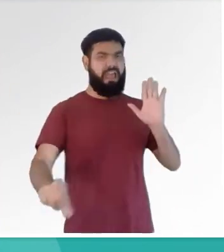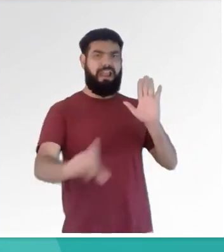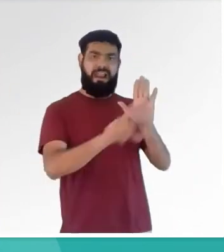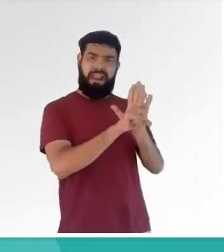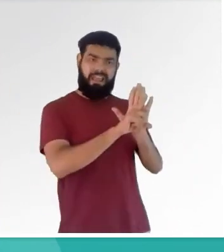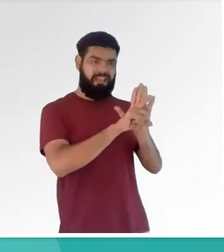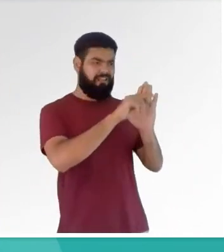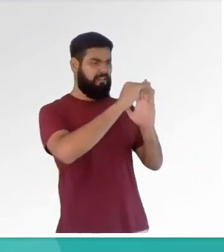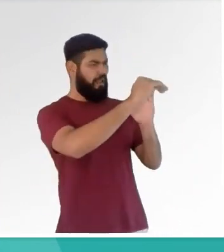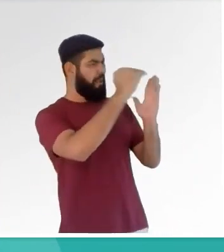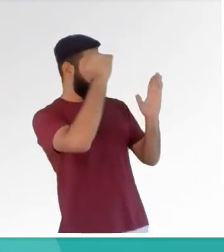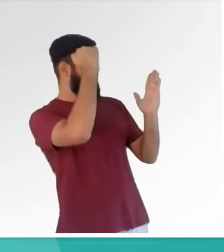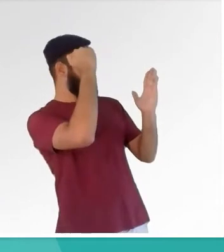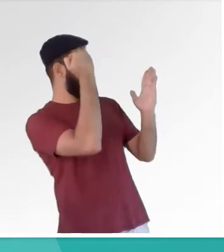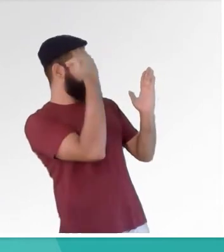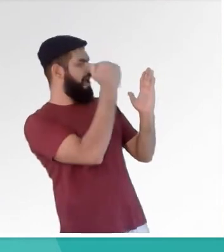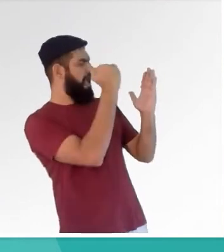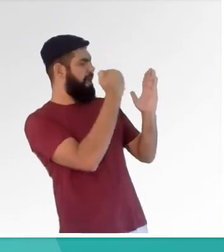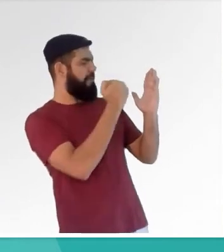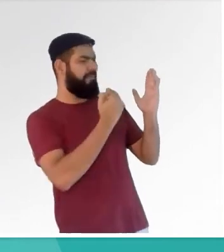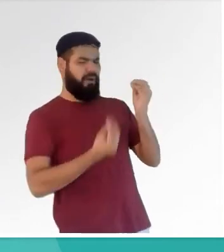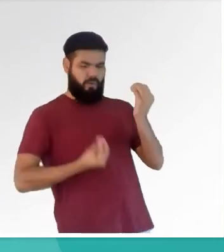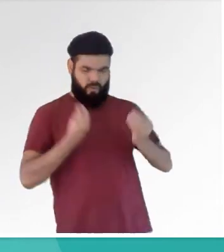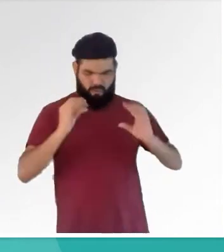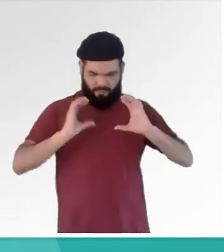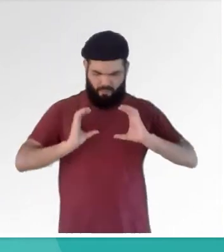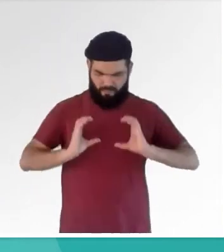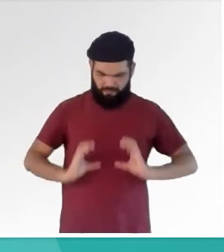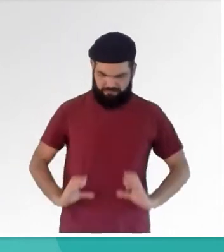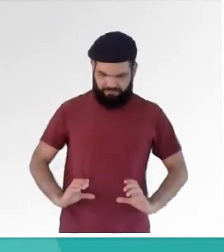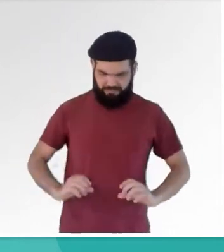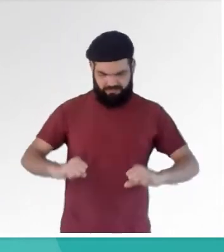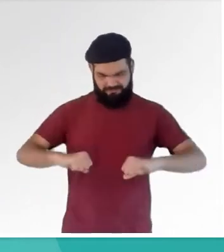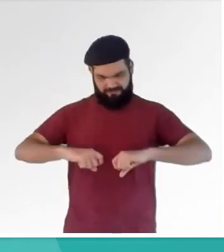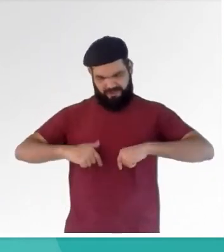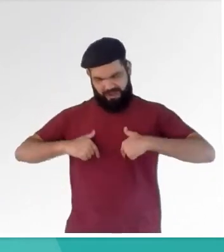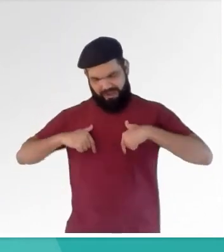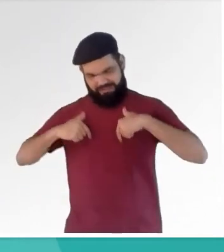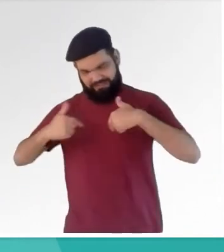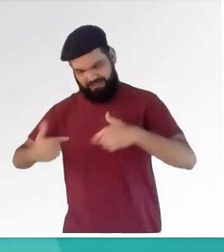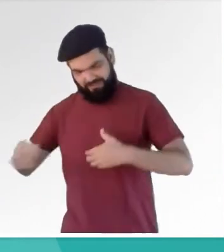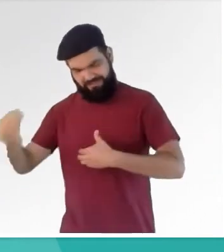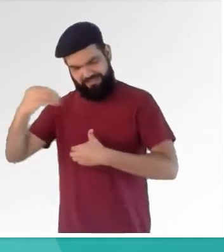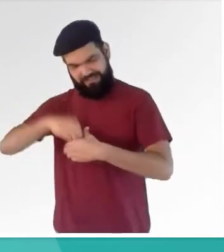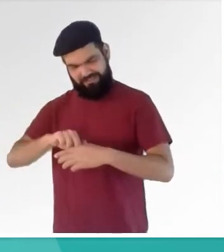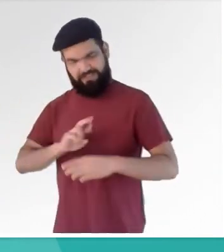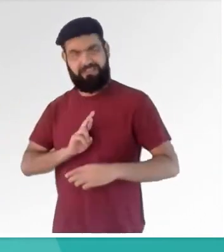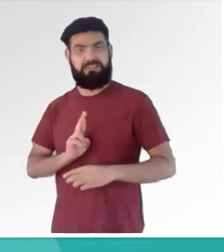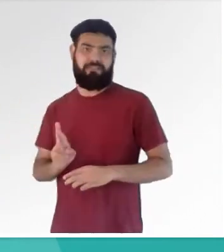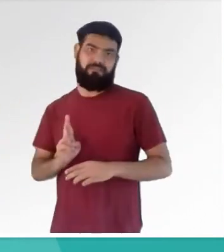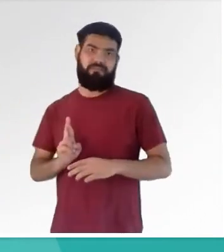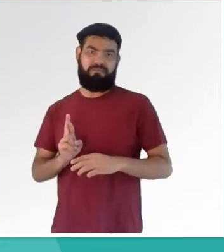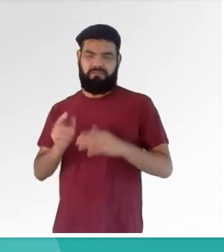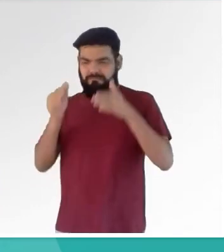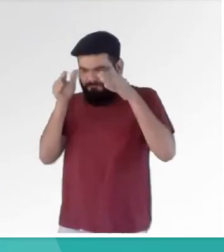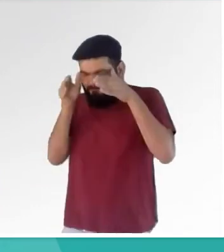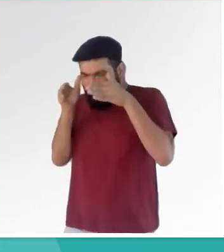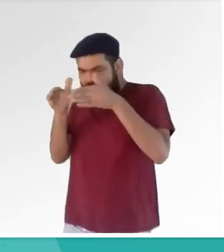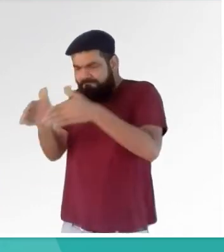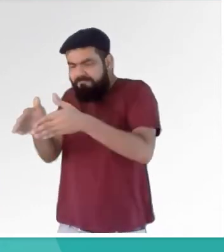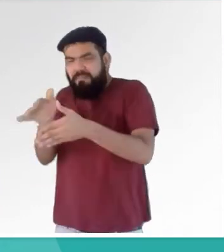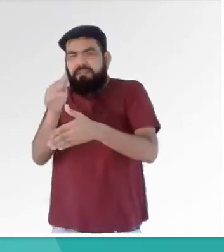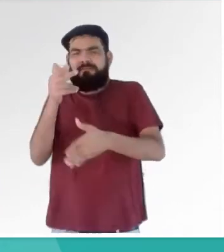regulam, né, o nosso comportamento e a nossa ação dentro da religião. Então, a religião diz, olha, você não